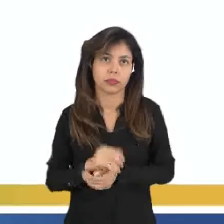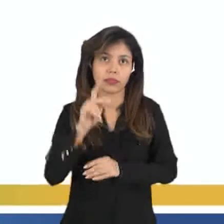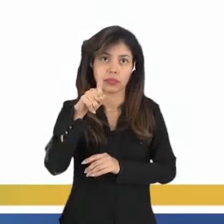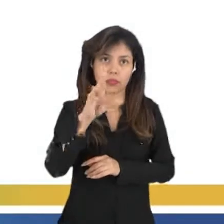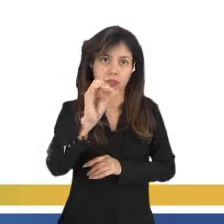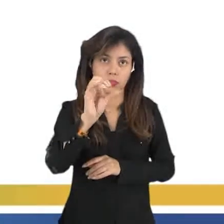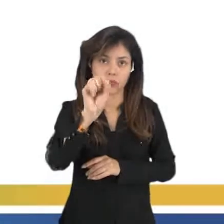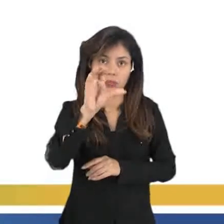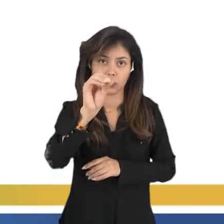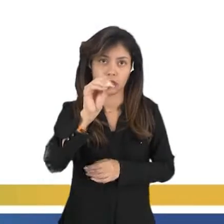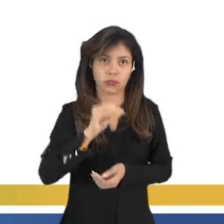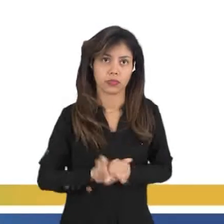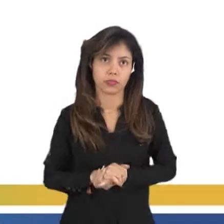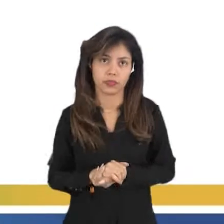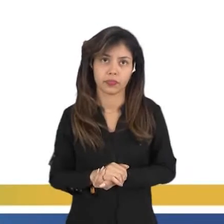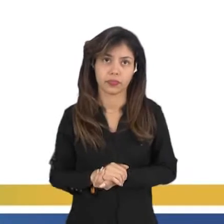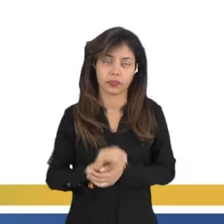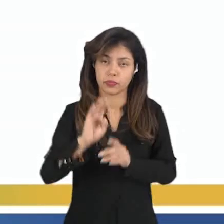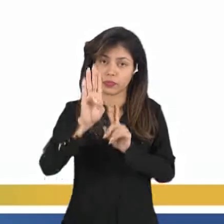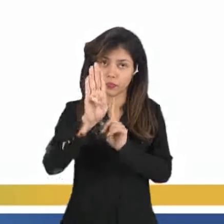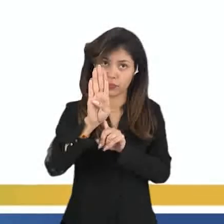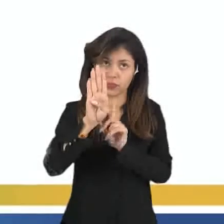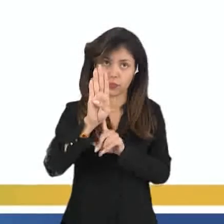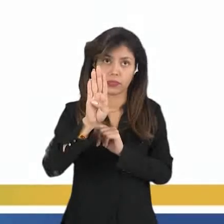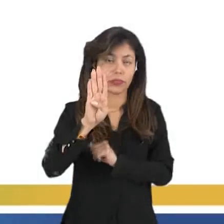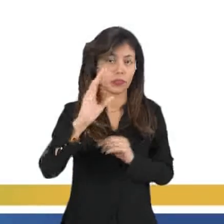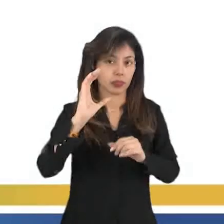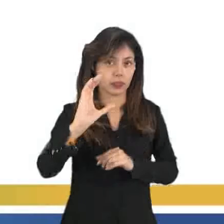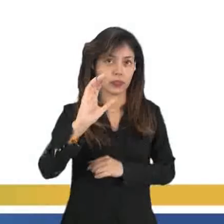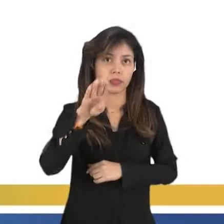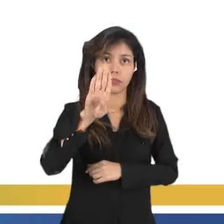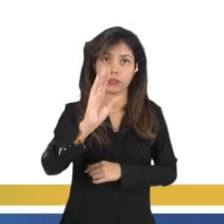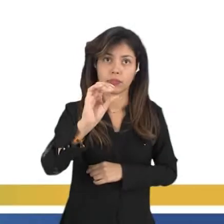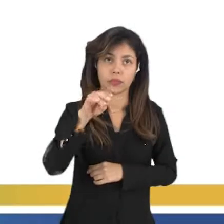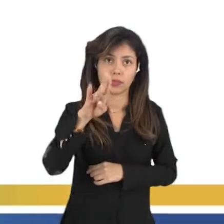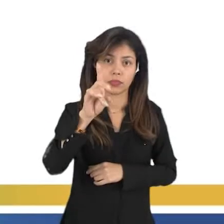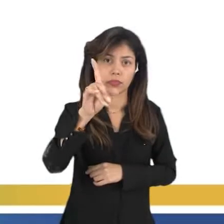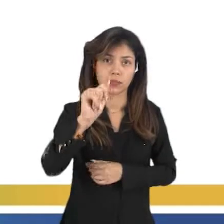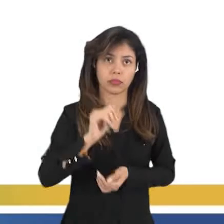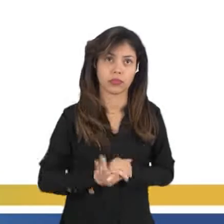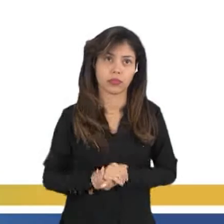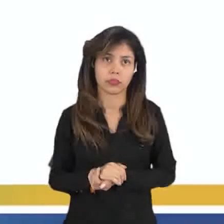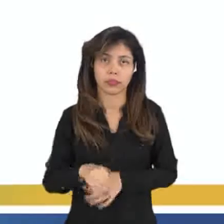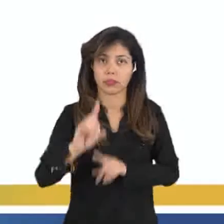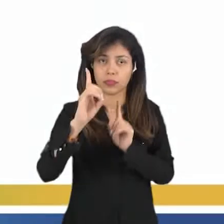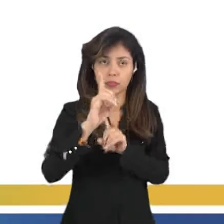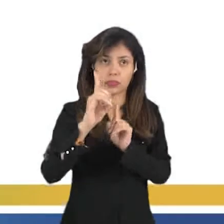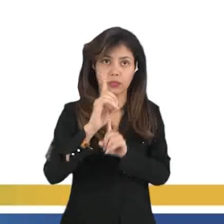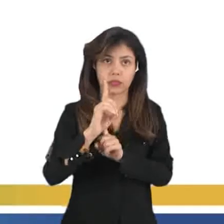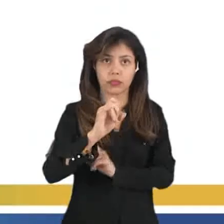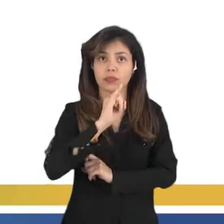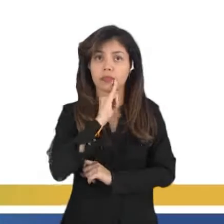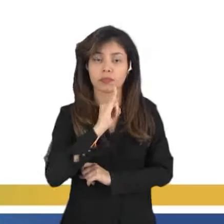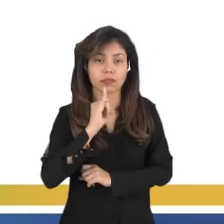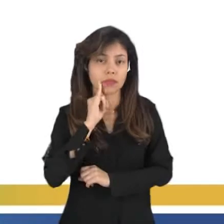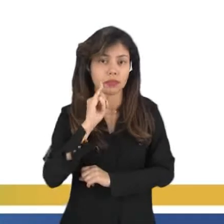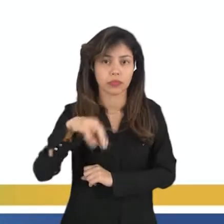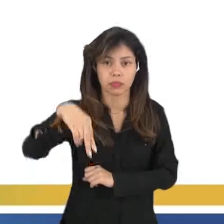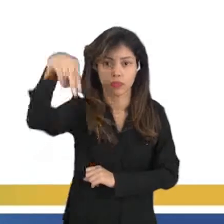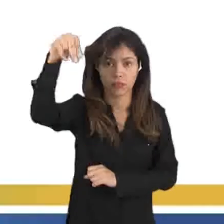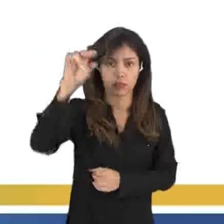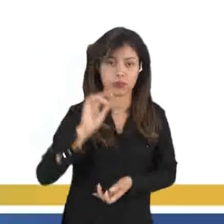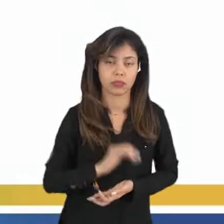Letra B, Kosovo, na região dos Balcãs. Letra C, Bósnia, na região dos Balcãs também. Ou letra